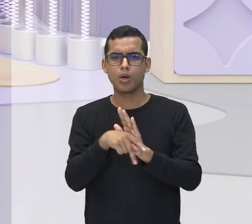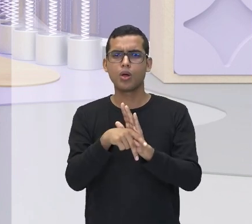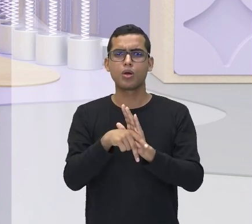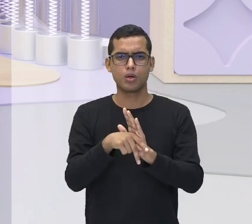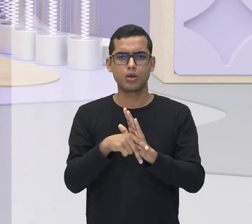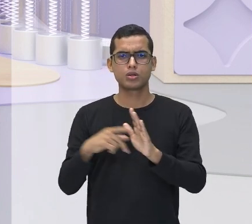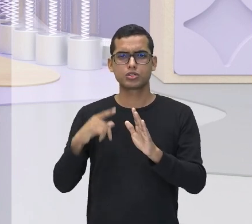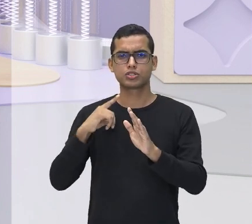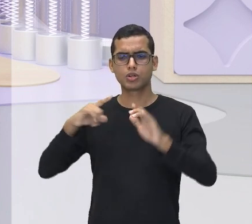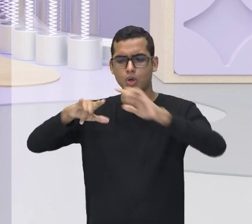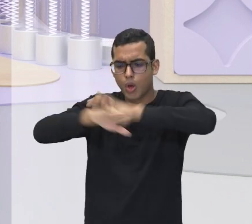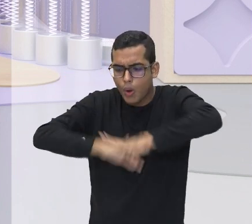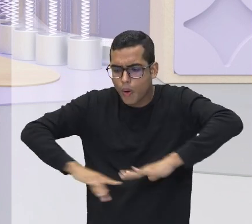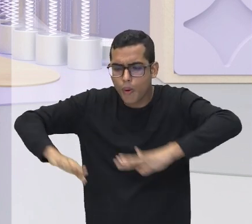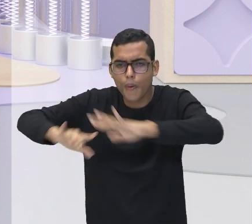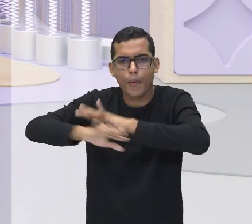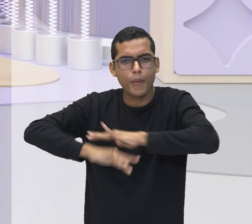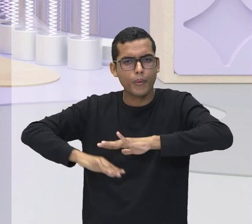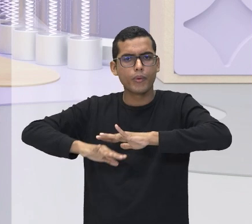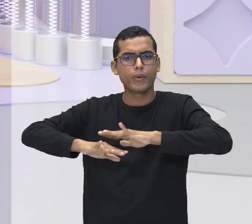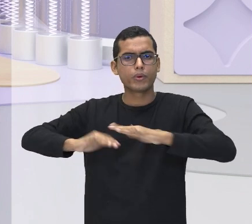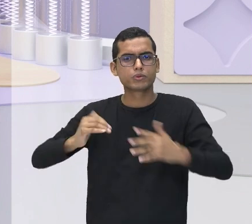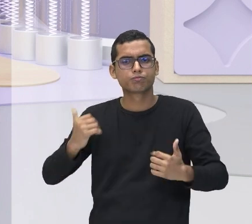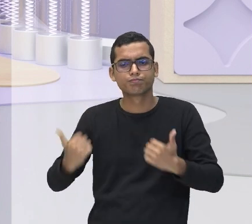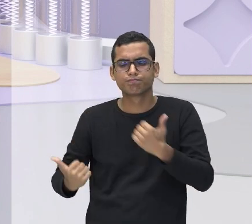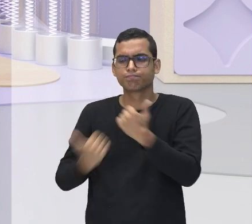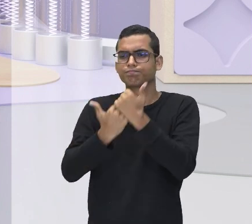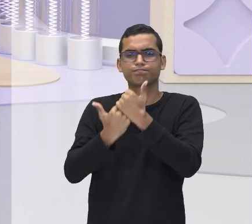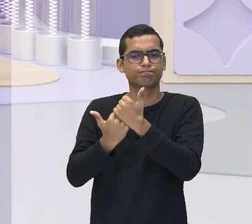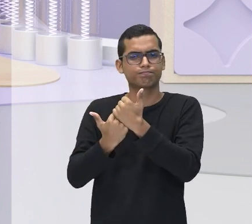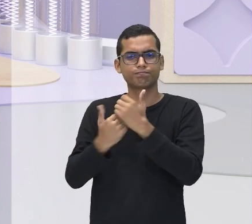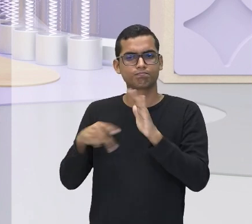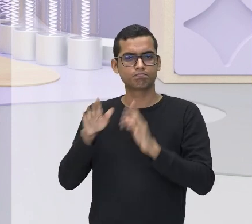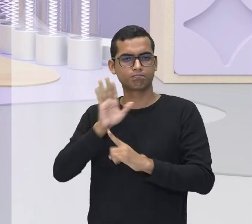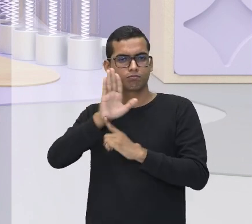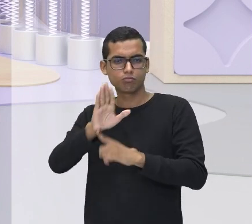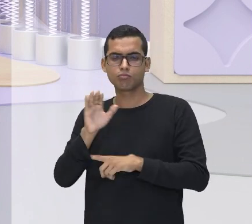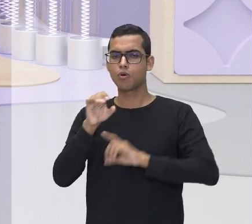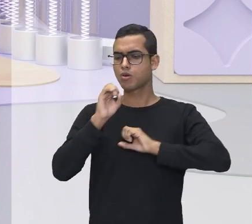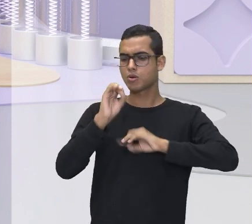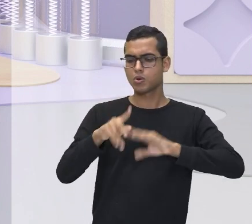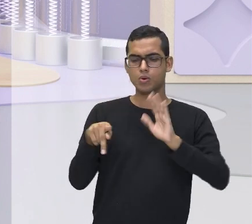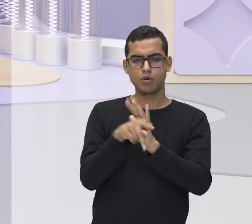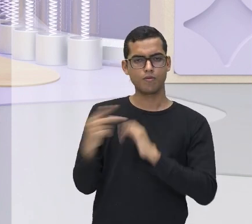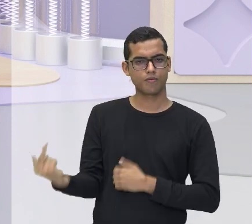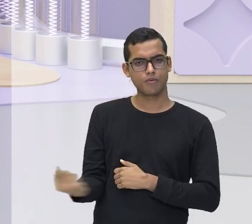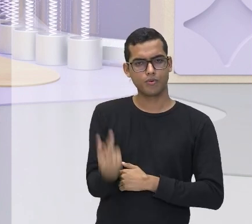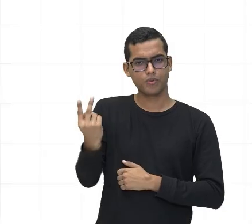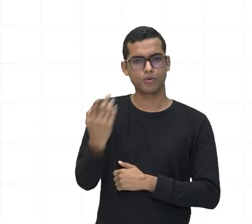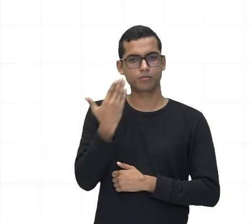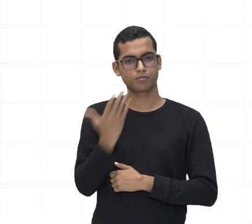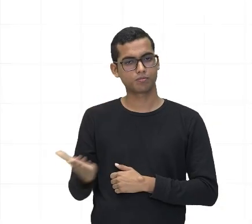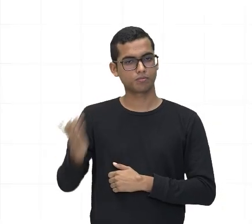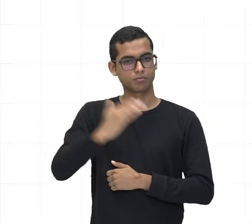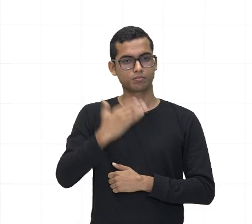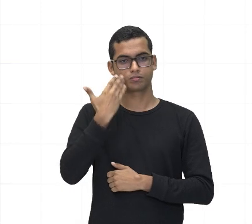ele auxilia na transmissão de valores, ele fortalece o ensinamento desses valores. Vamos